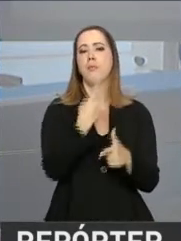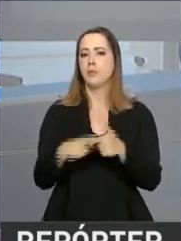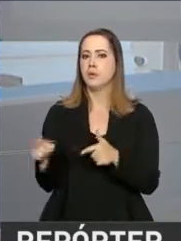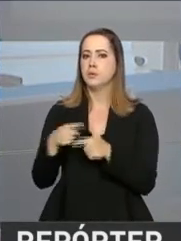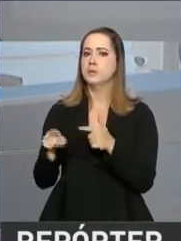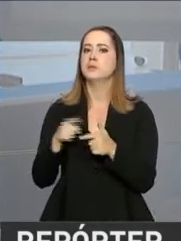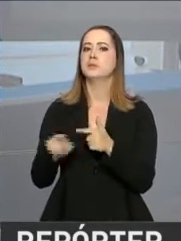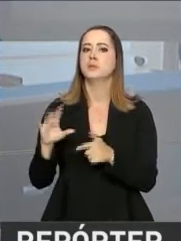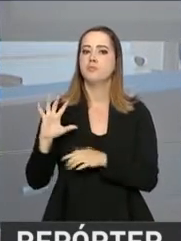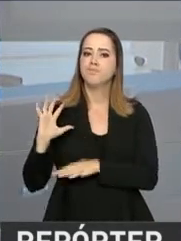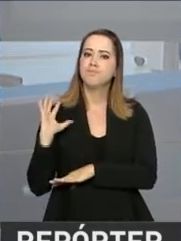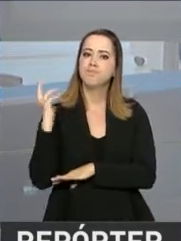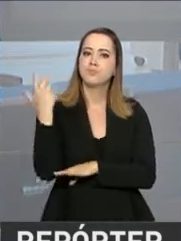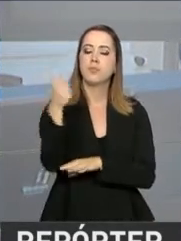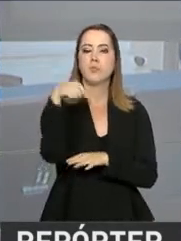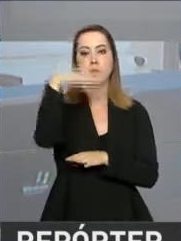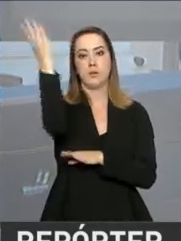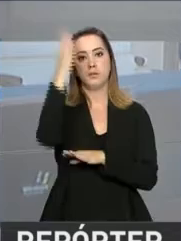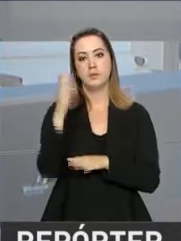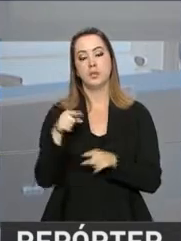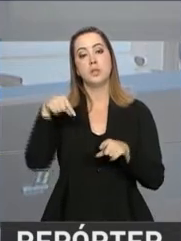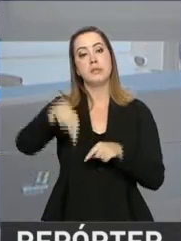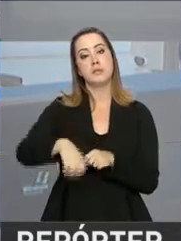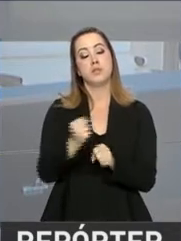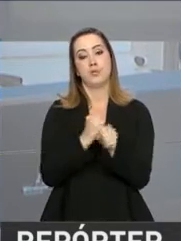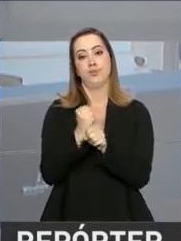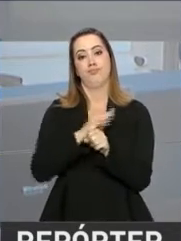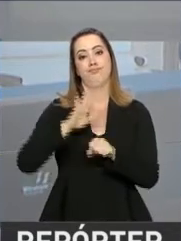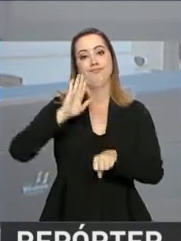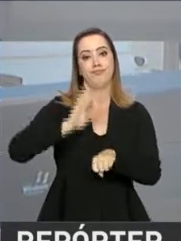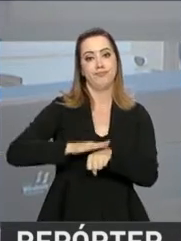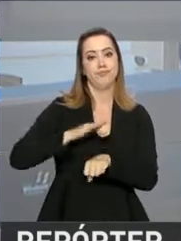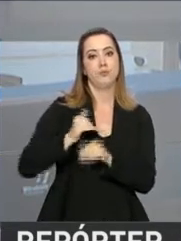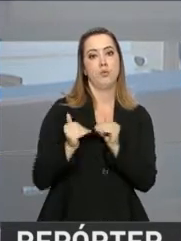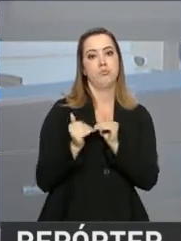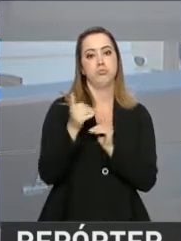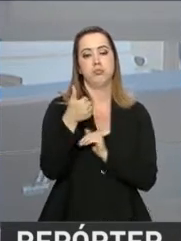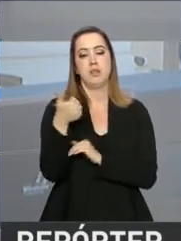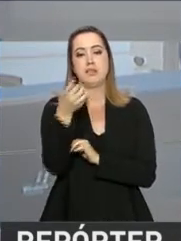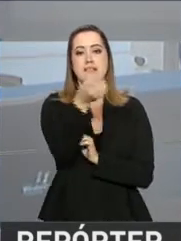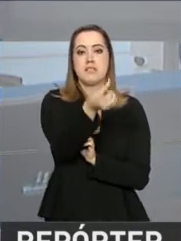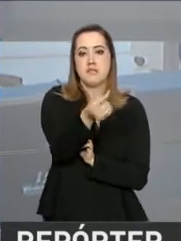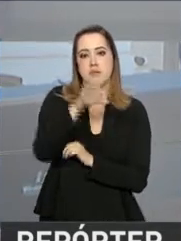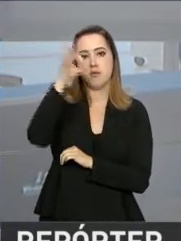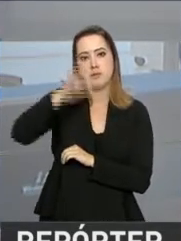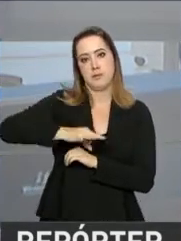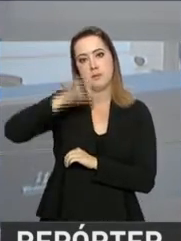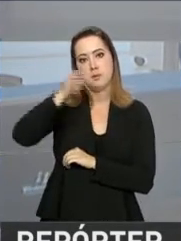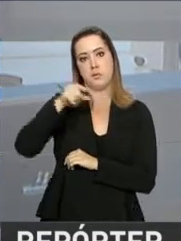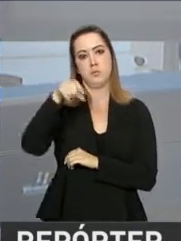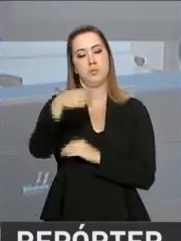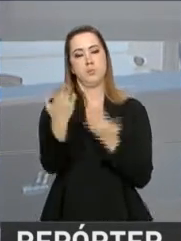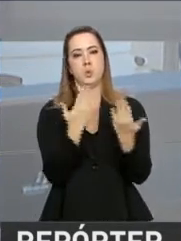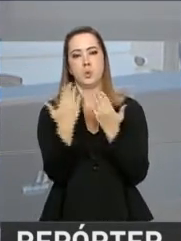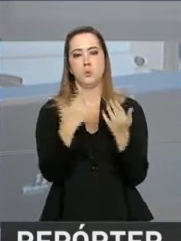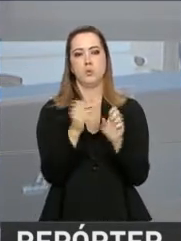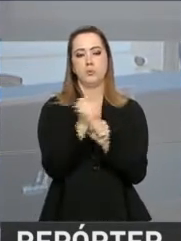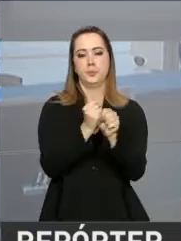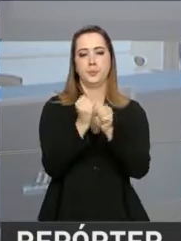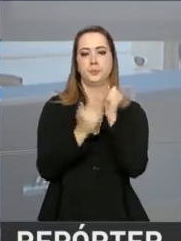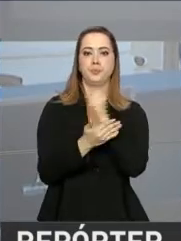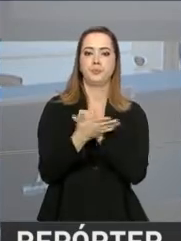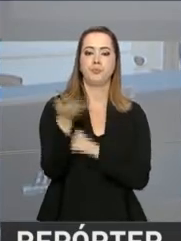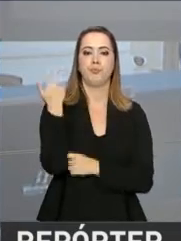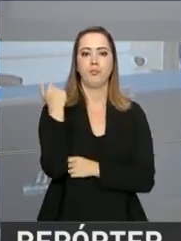ambientais enfrentados pelo brasil só neste ano já houve aumento de 16% nos focos de queimadas em relação ao mesmo